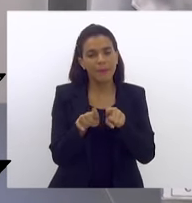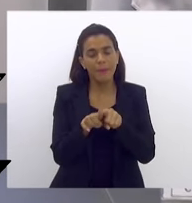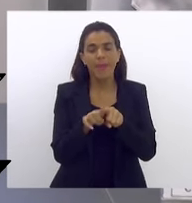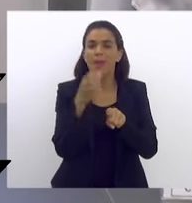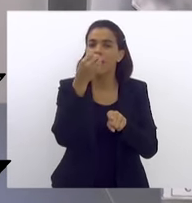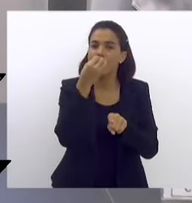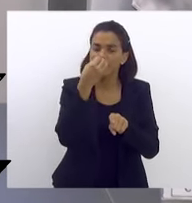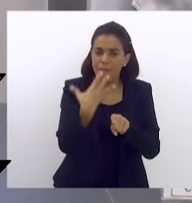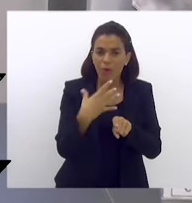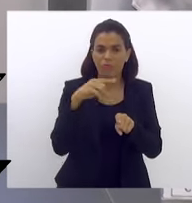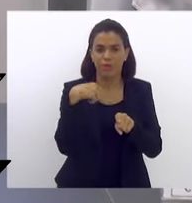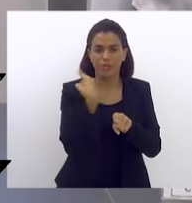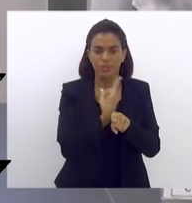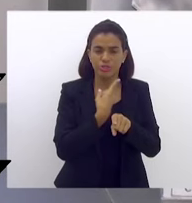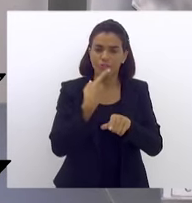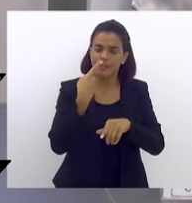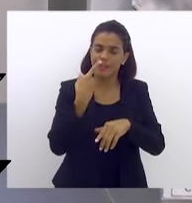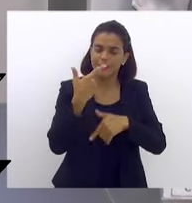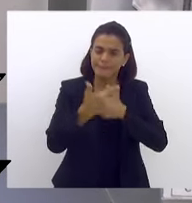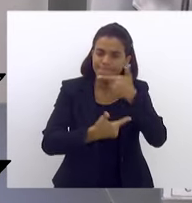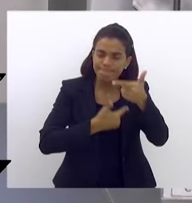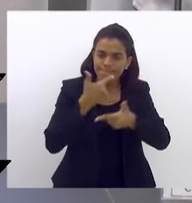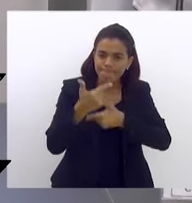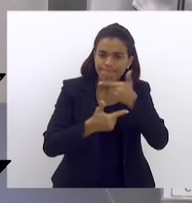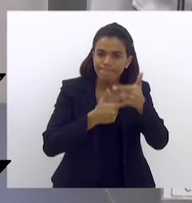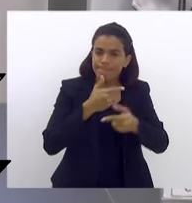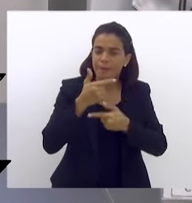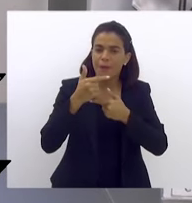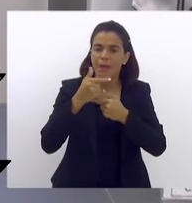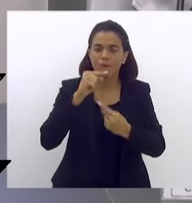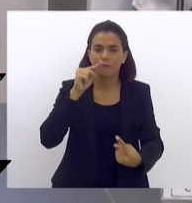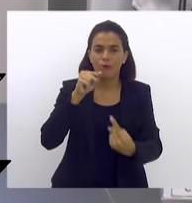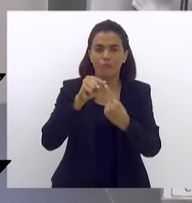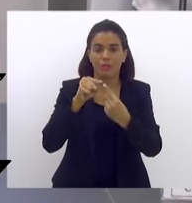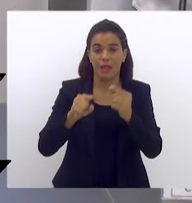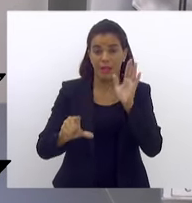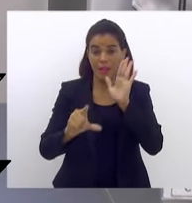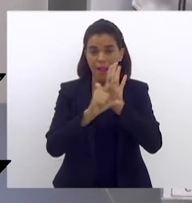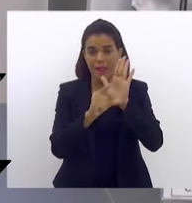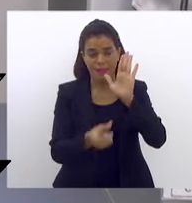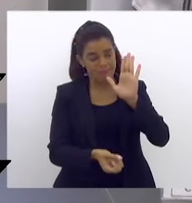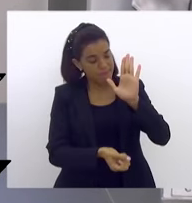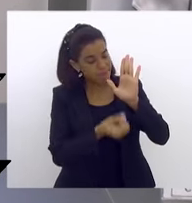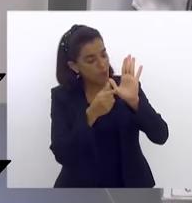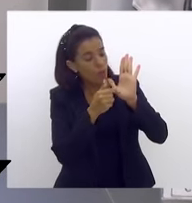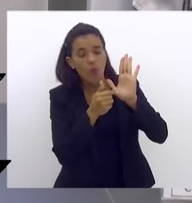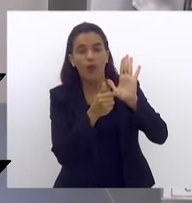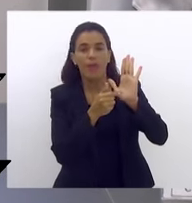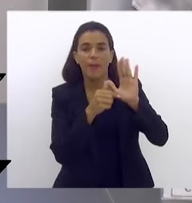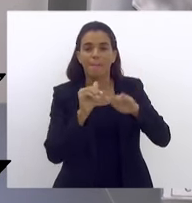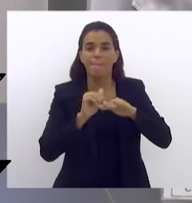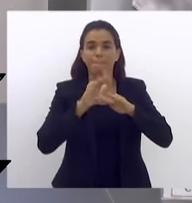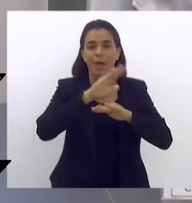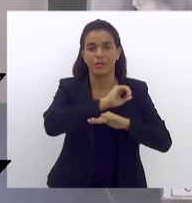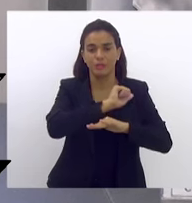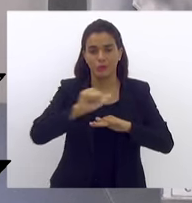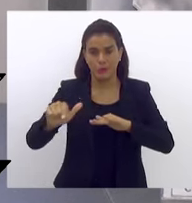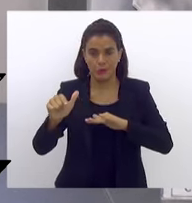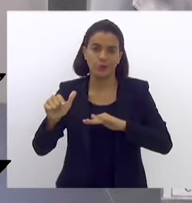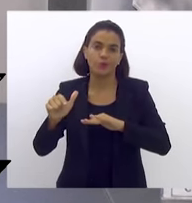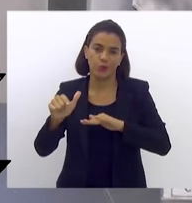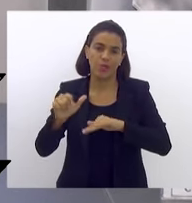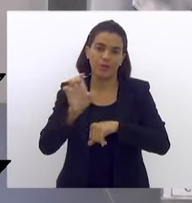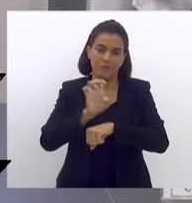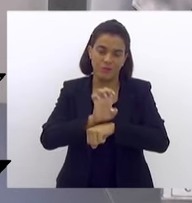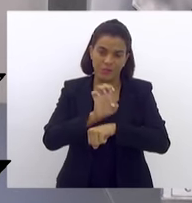faça um exercício em cima de uma lei que impõe algo aém do poder público estadual e eu tenho sustentado essa